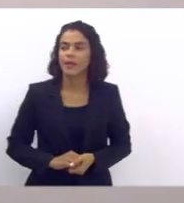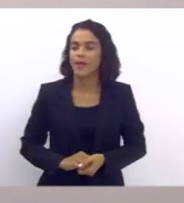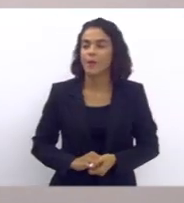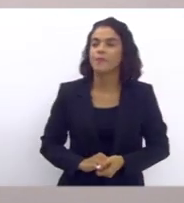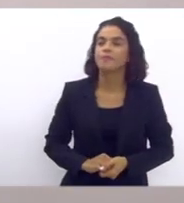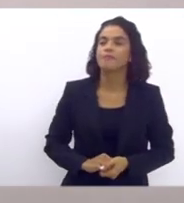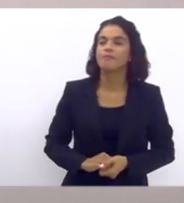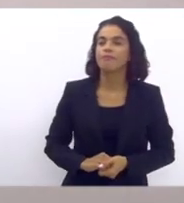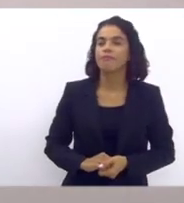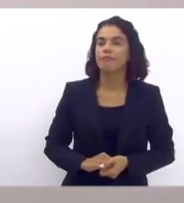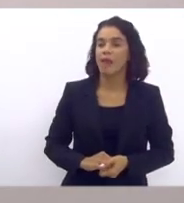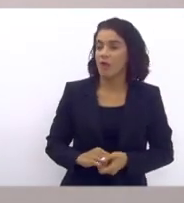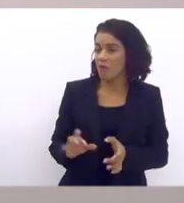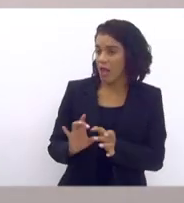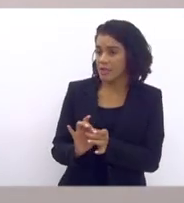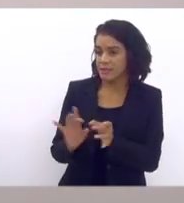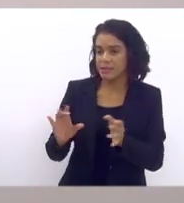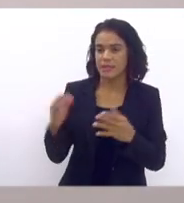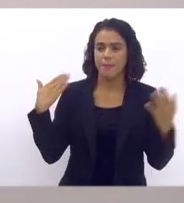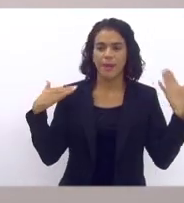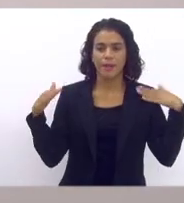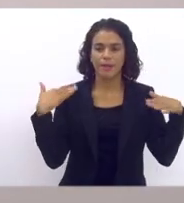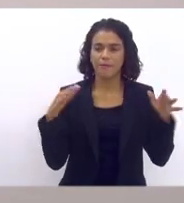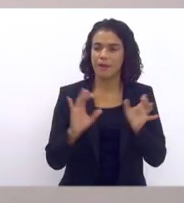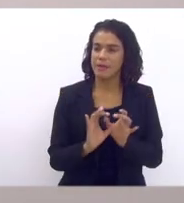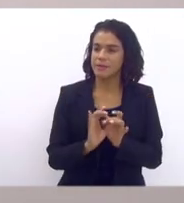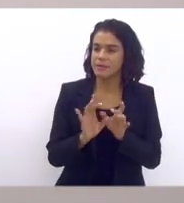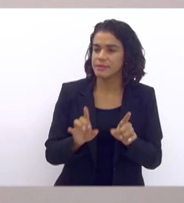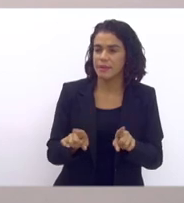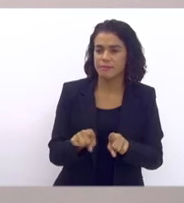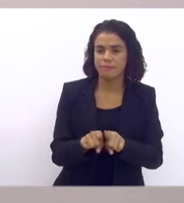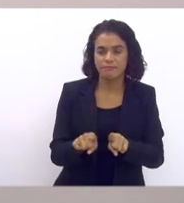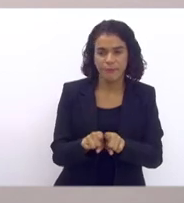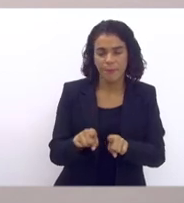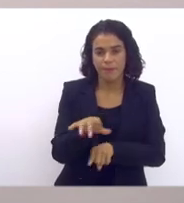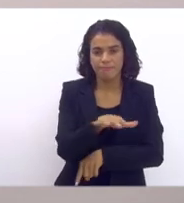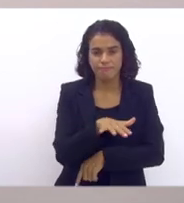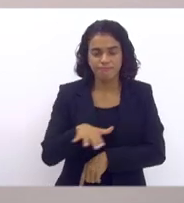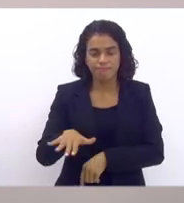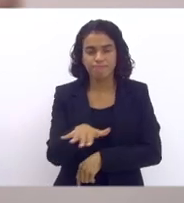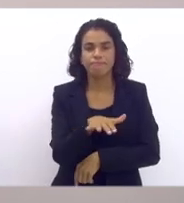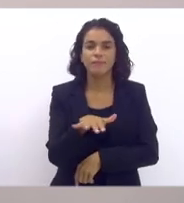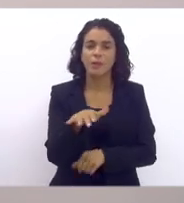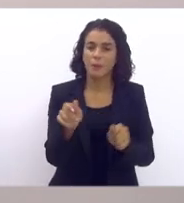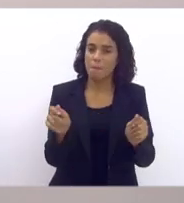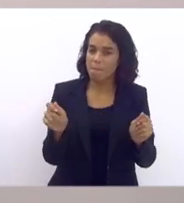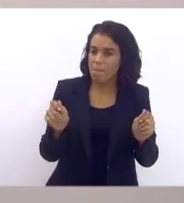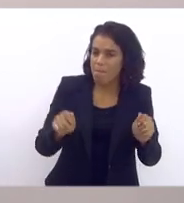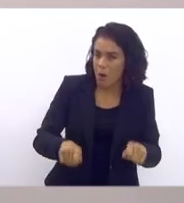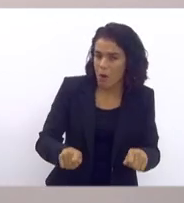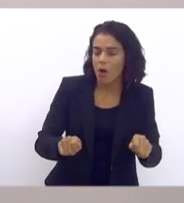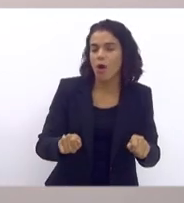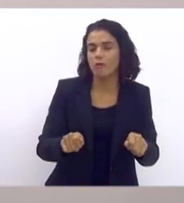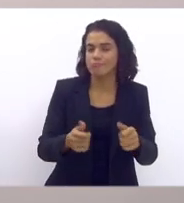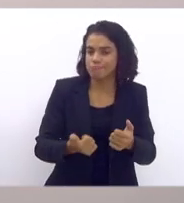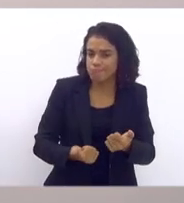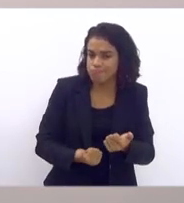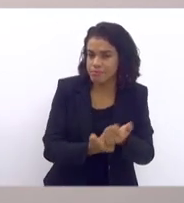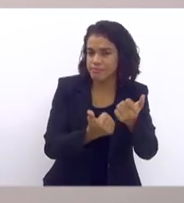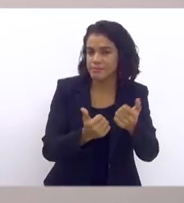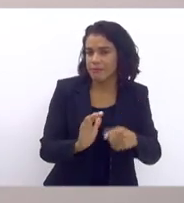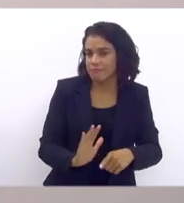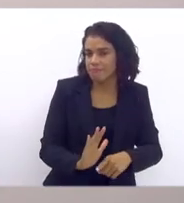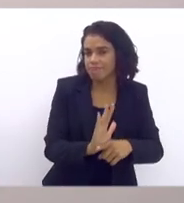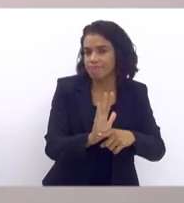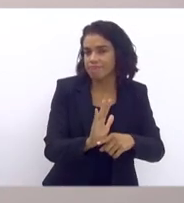licenciam vão licenciar as Marinas vão licenciar enfim né esse esse ambiente que pode acabar contribuindo com